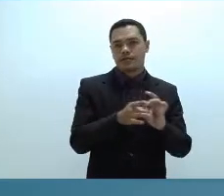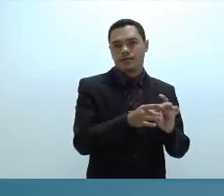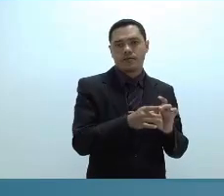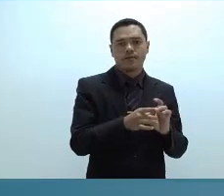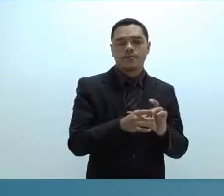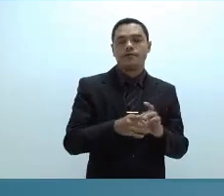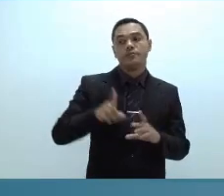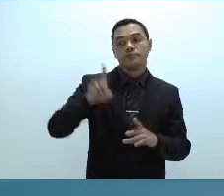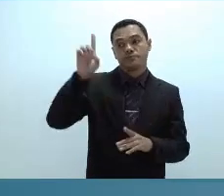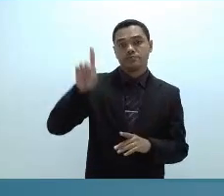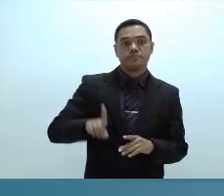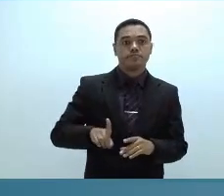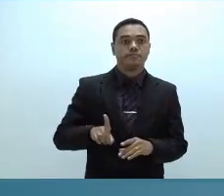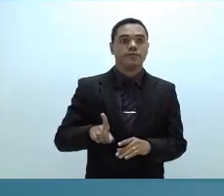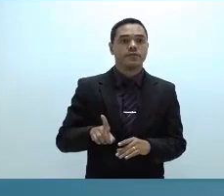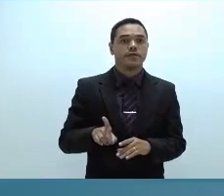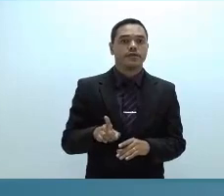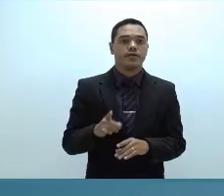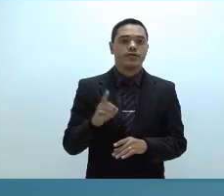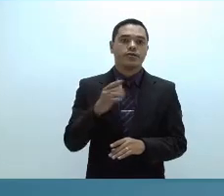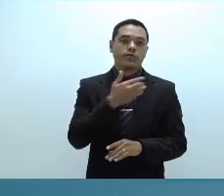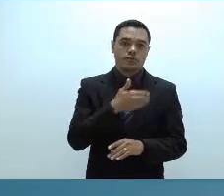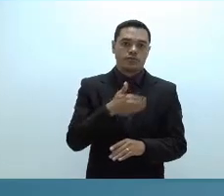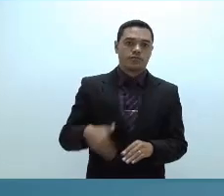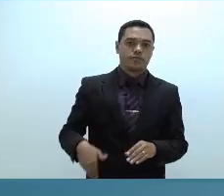de direito público.